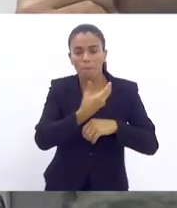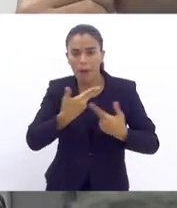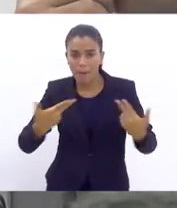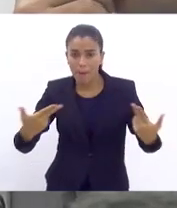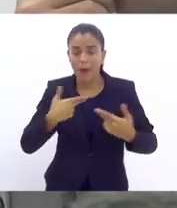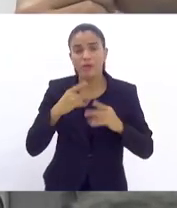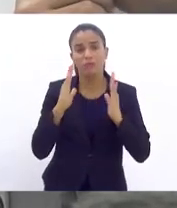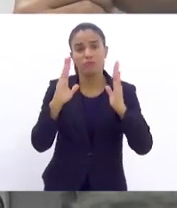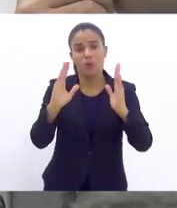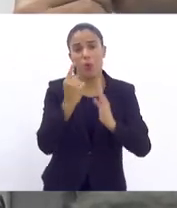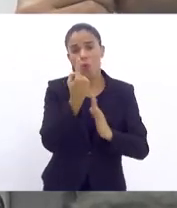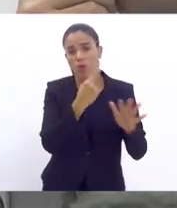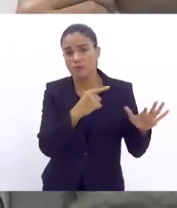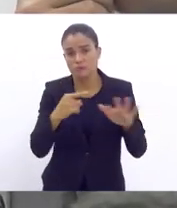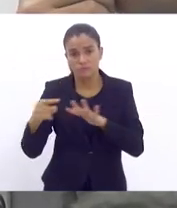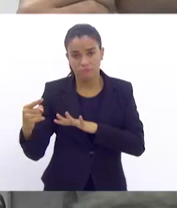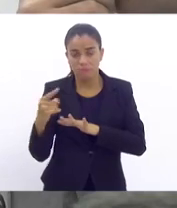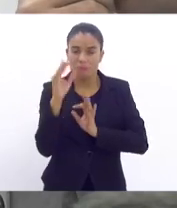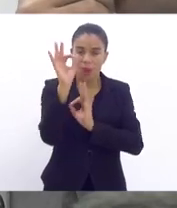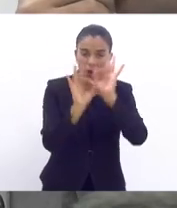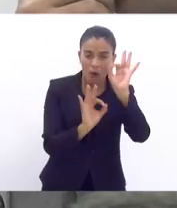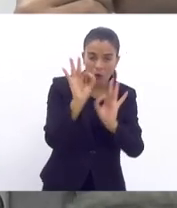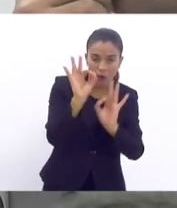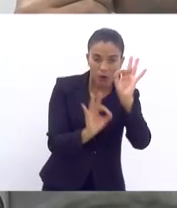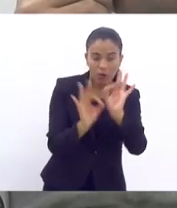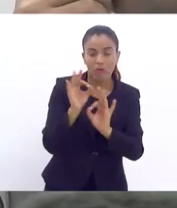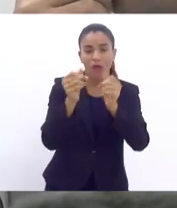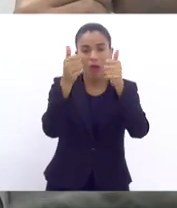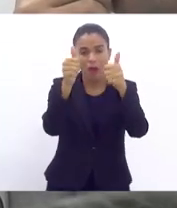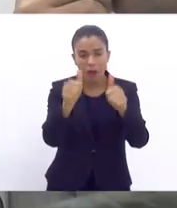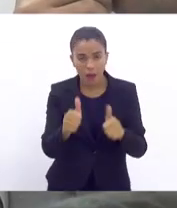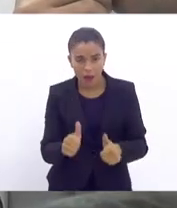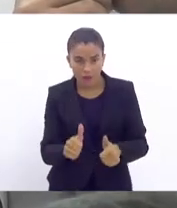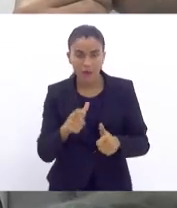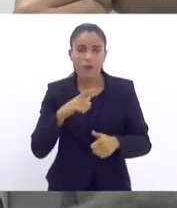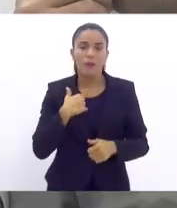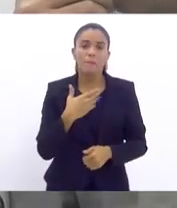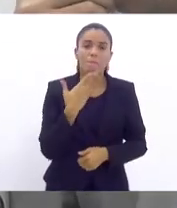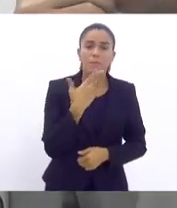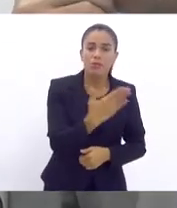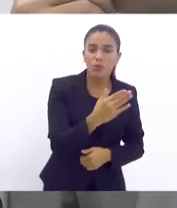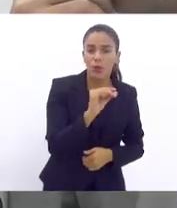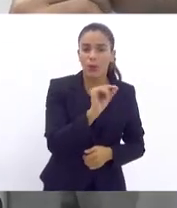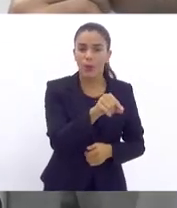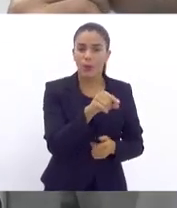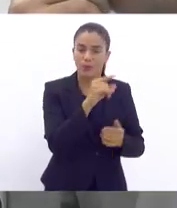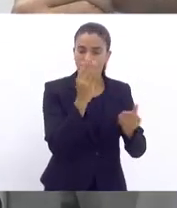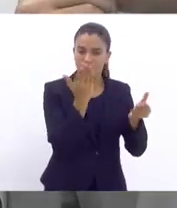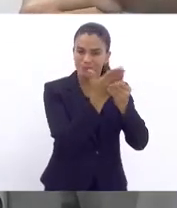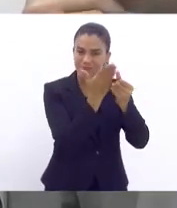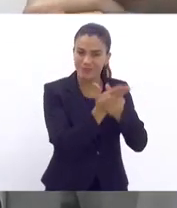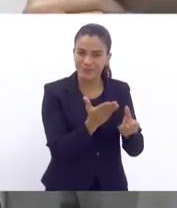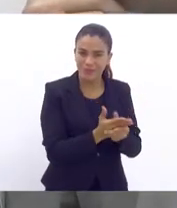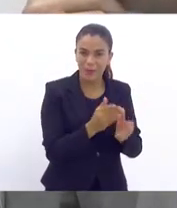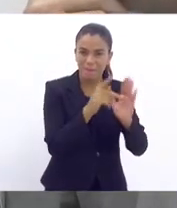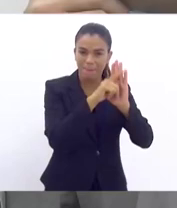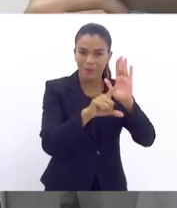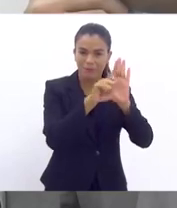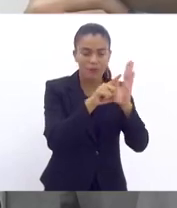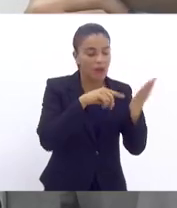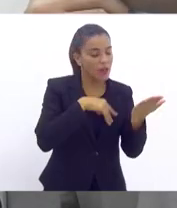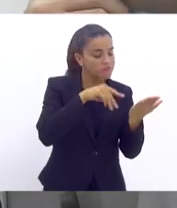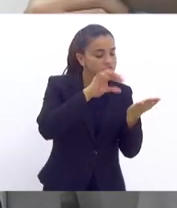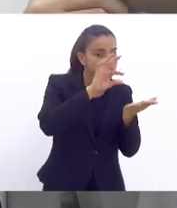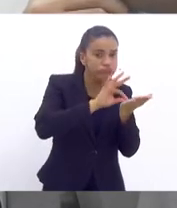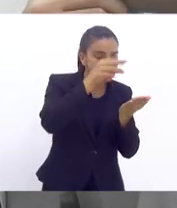para fazer uma reorganização a gente poder avaliar os que estão com vistas pedir o Retorno dos que estão com vista e dá uma